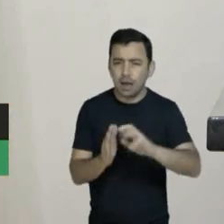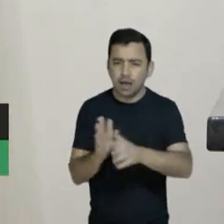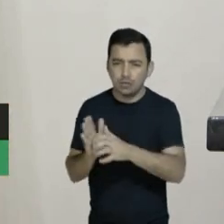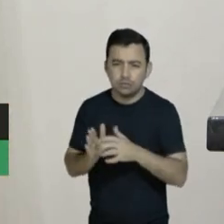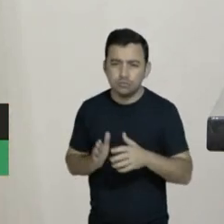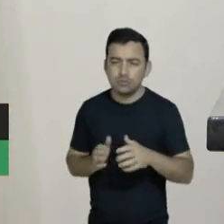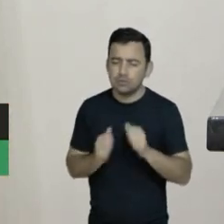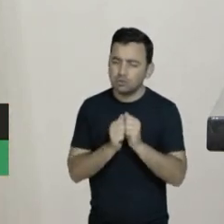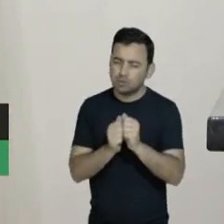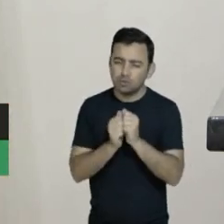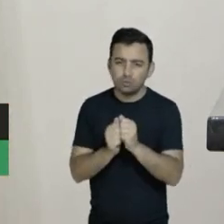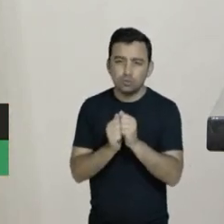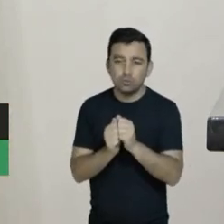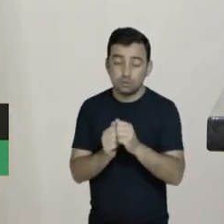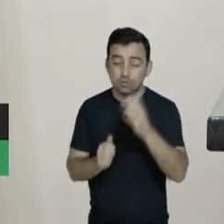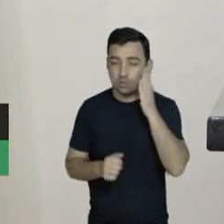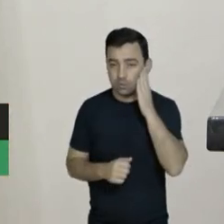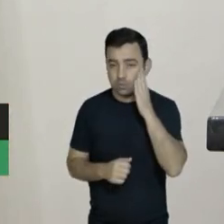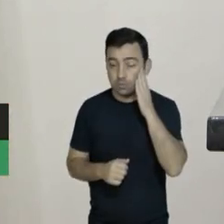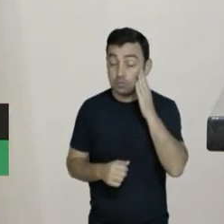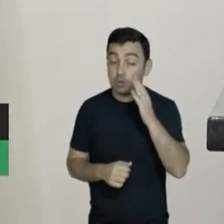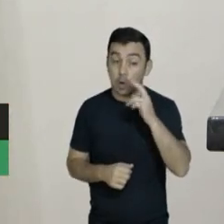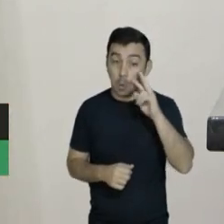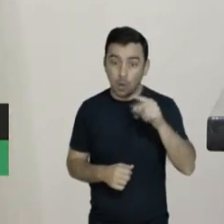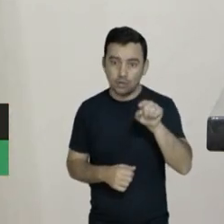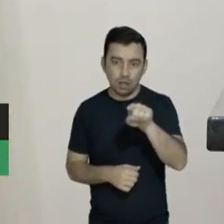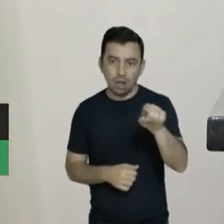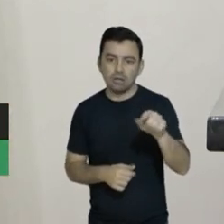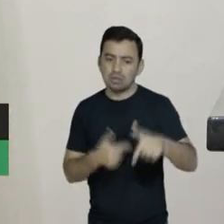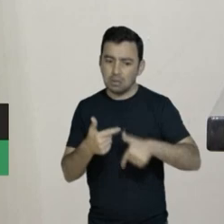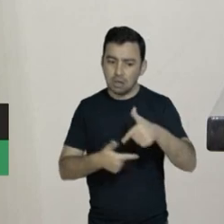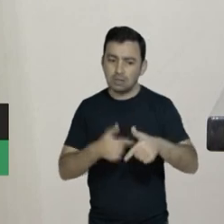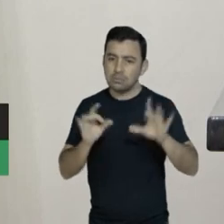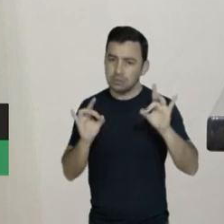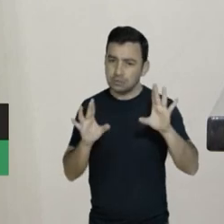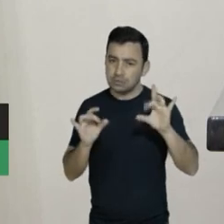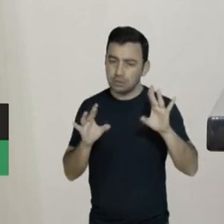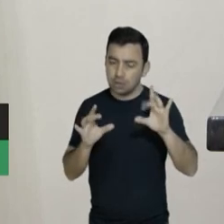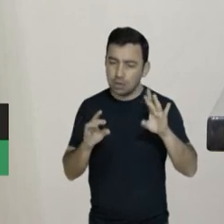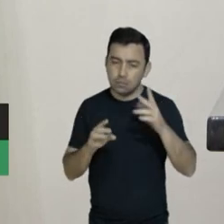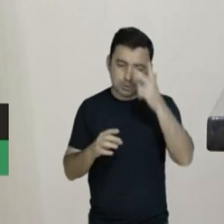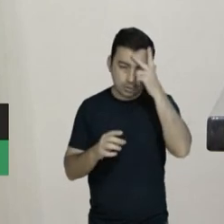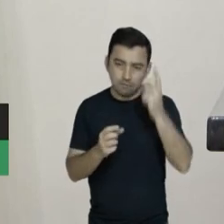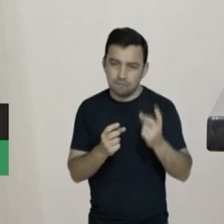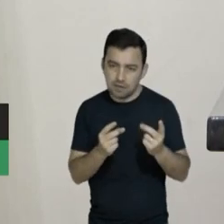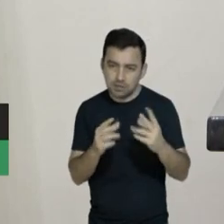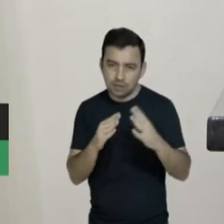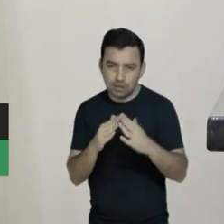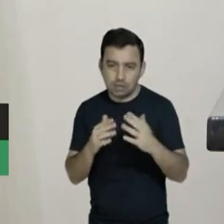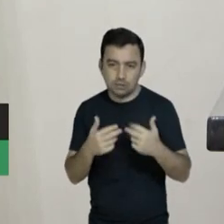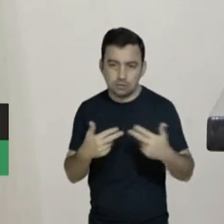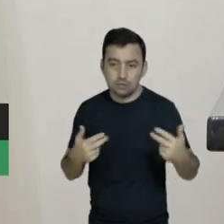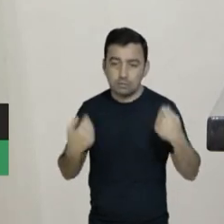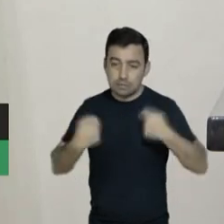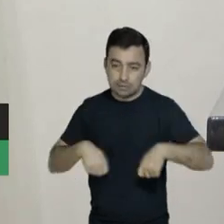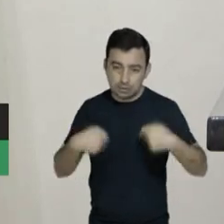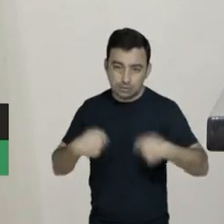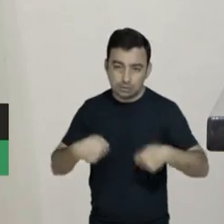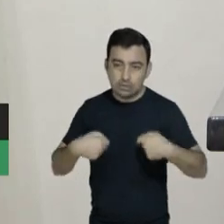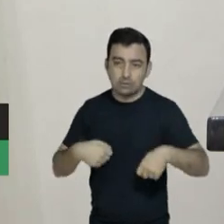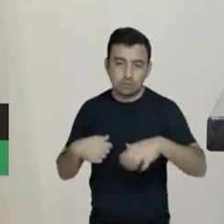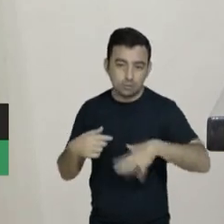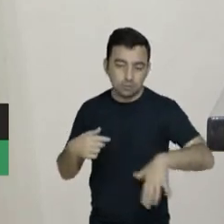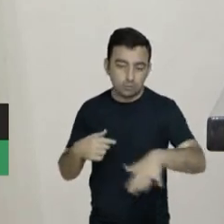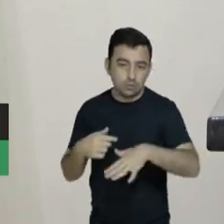sempre reconhecer o trabalho do corretor de imóveis como um trabalho extremamente necessário para